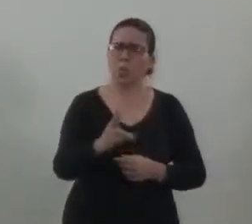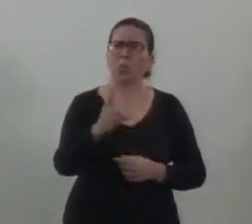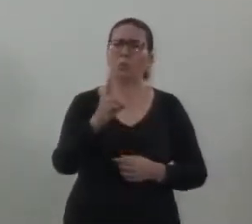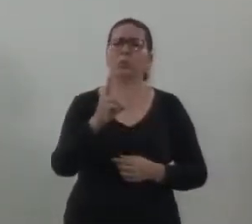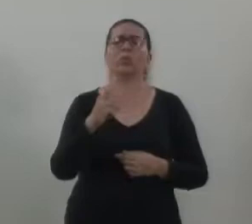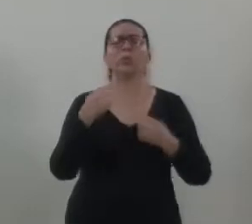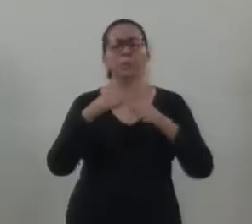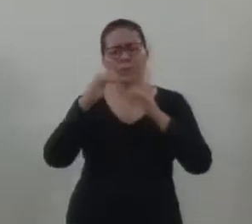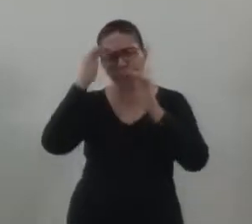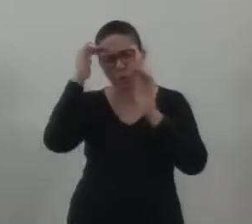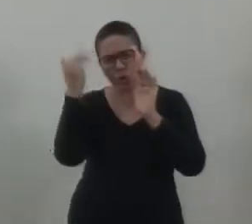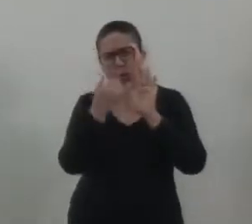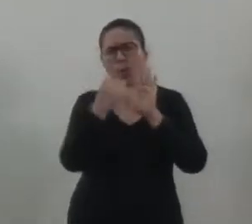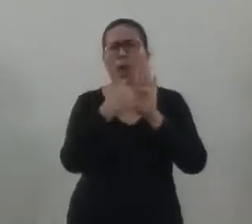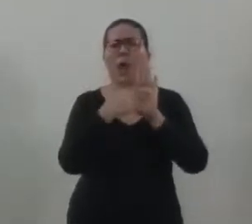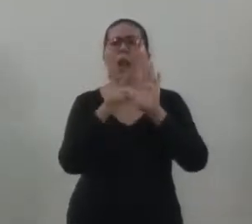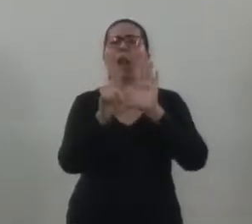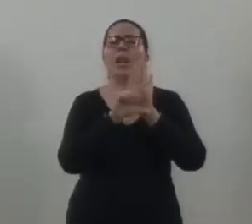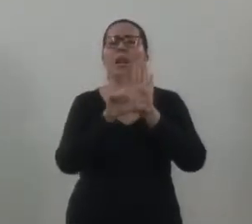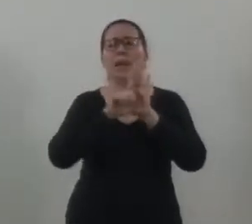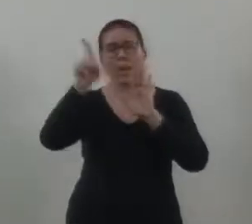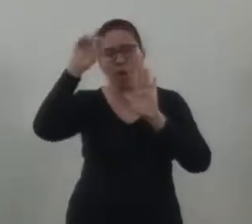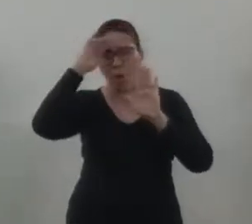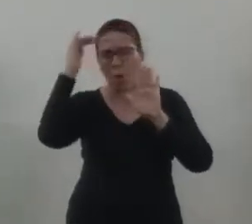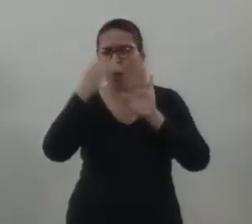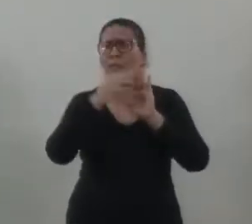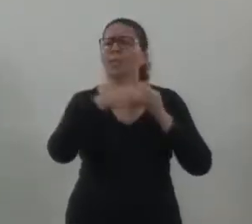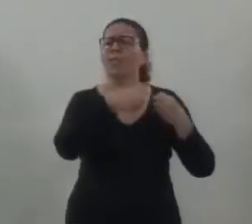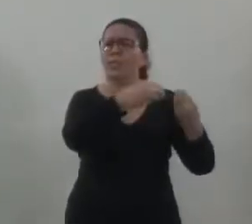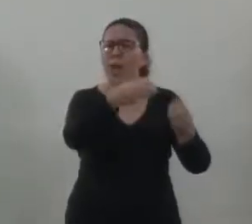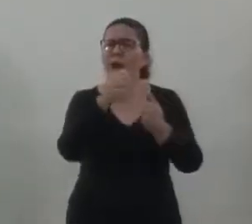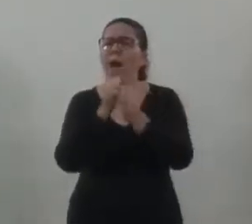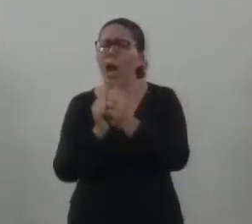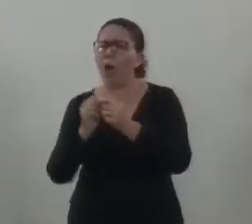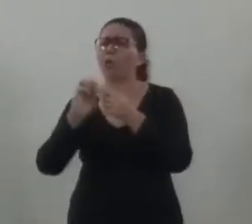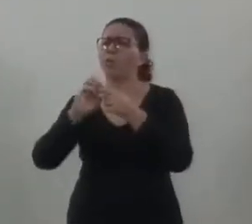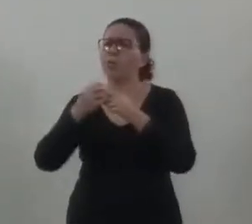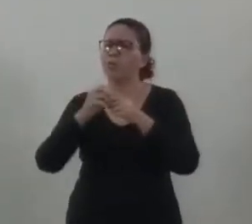tem que seguir a lei, senhor prefeito. Siga a lei, distribua a cesta e